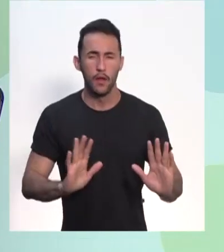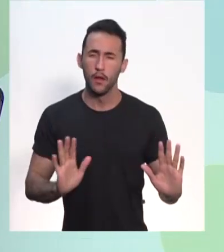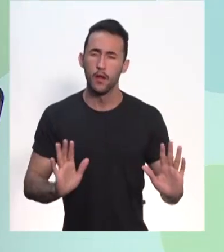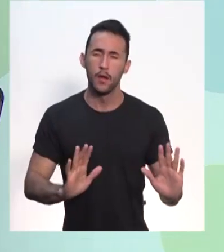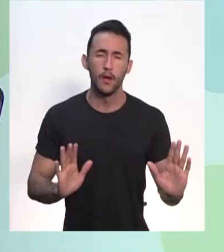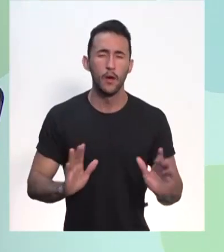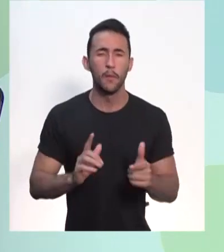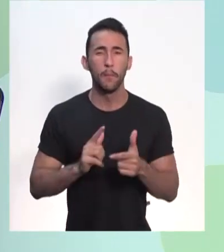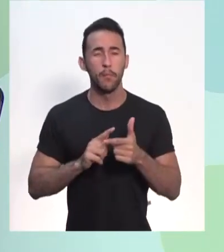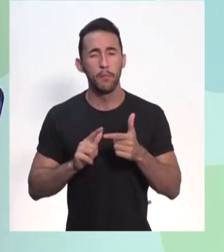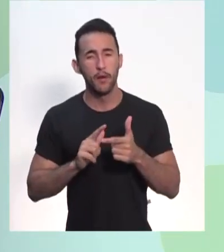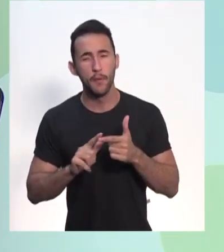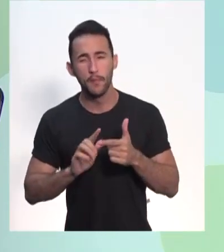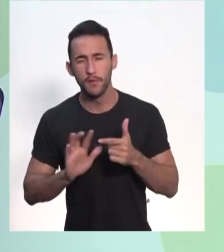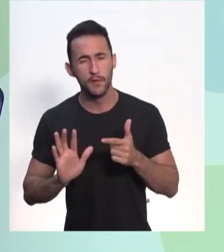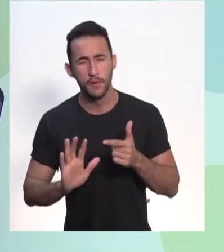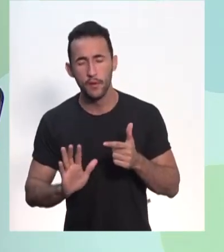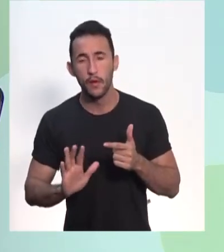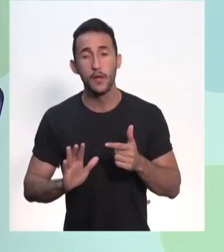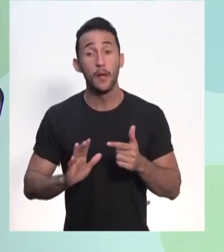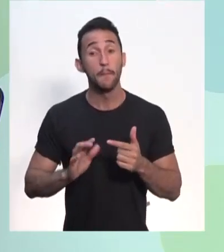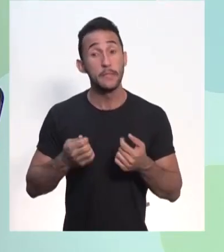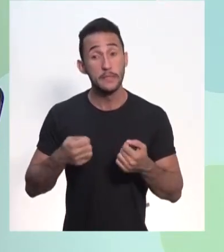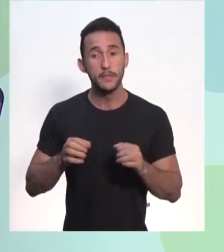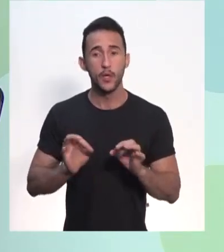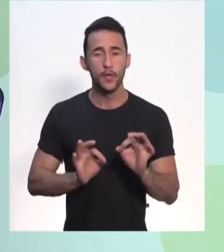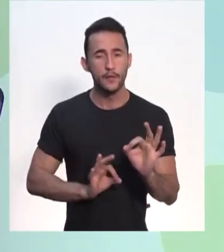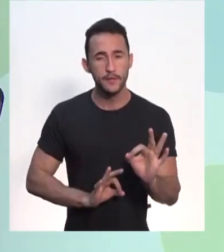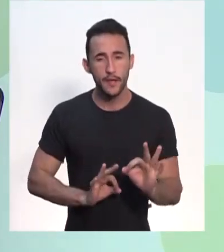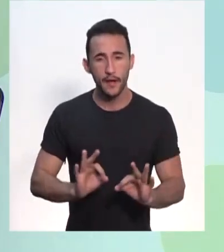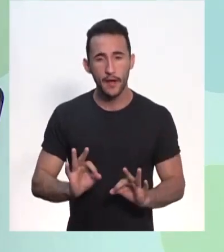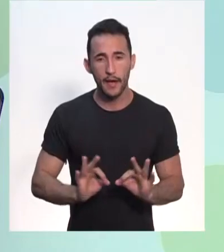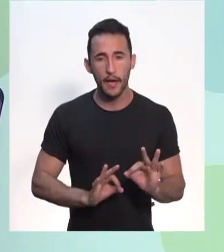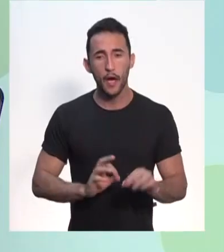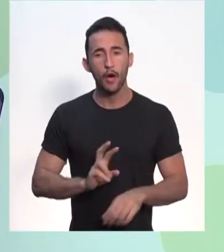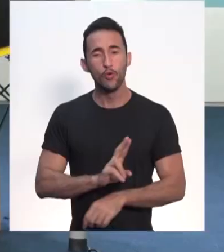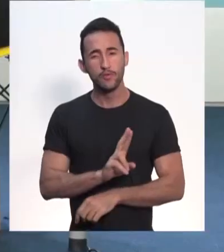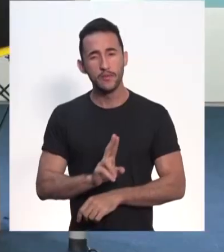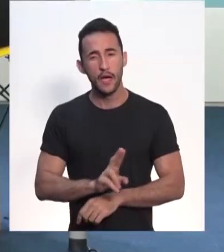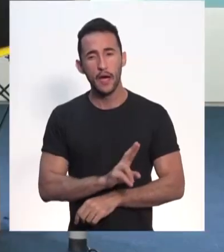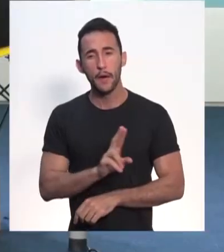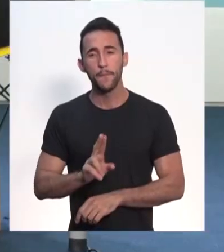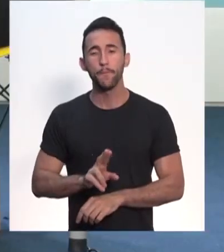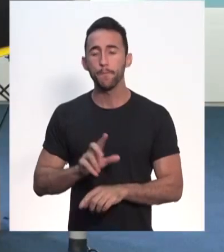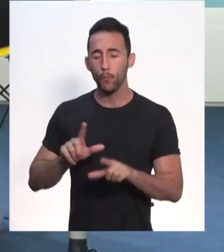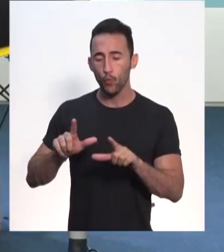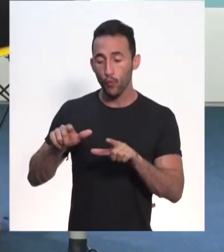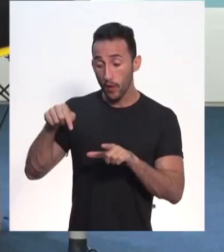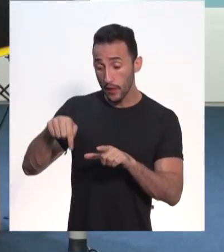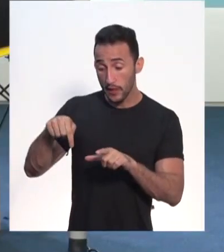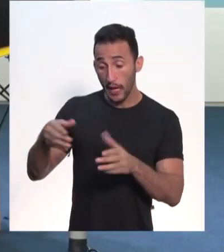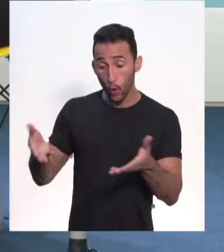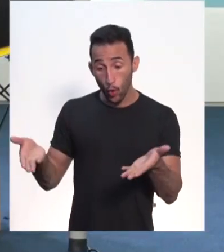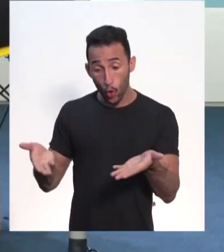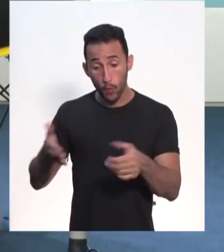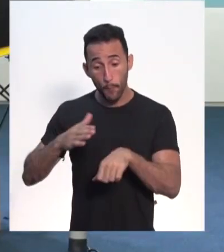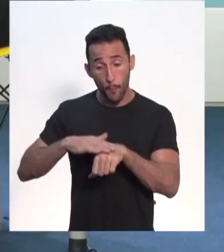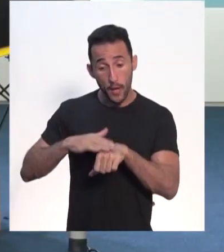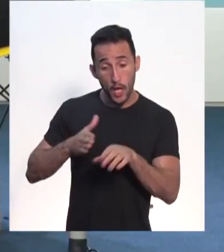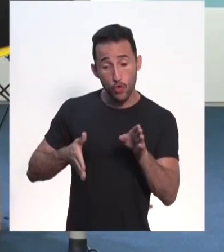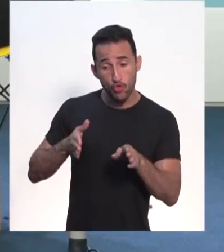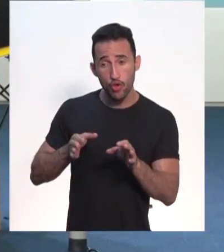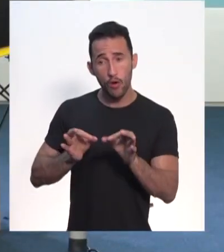ciências, os textos. Então, é importante que a gente continue fazendo isso, agora mediado por